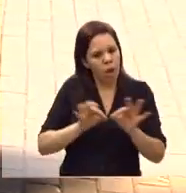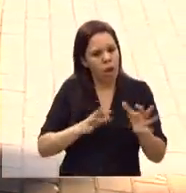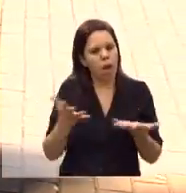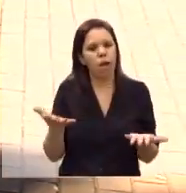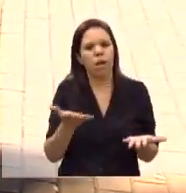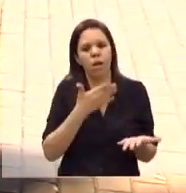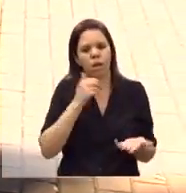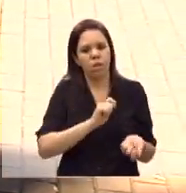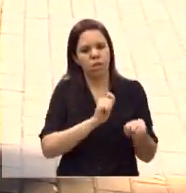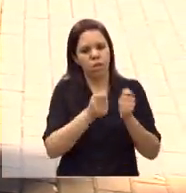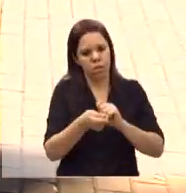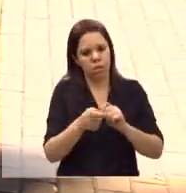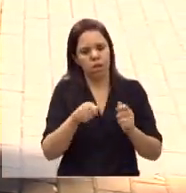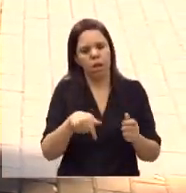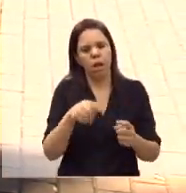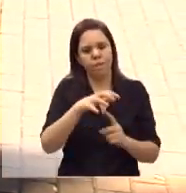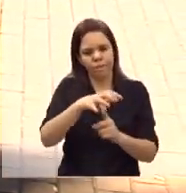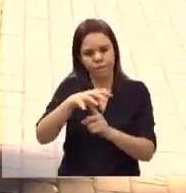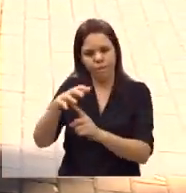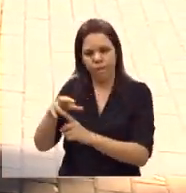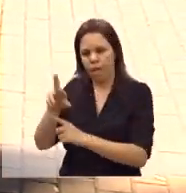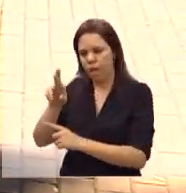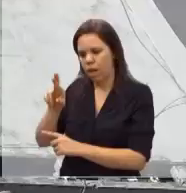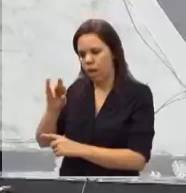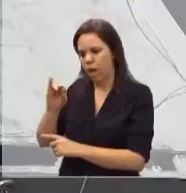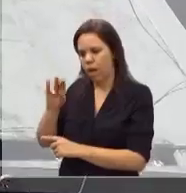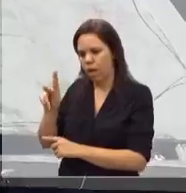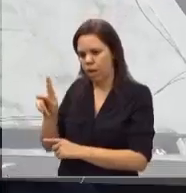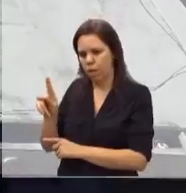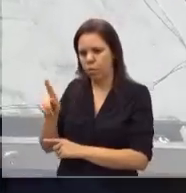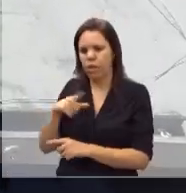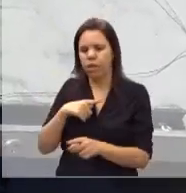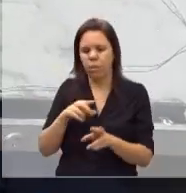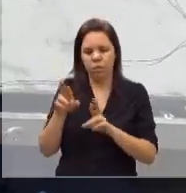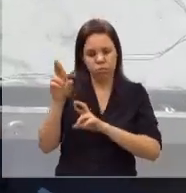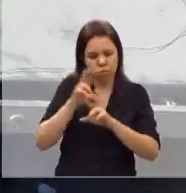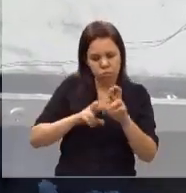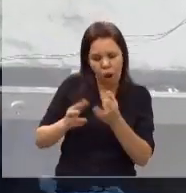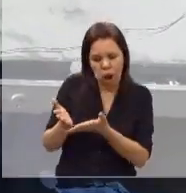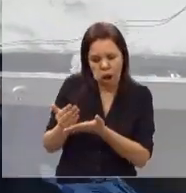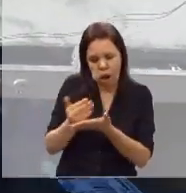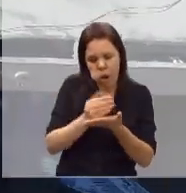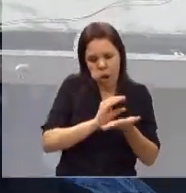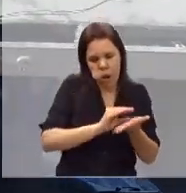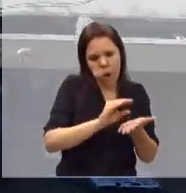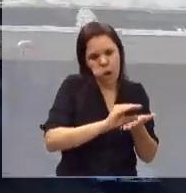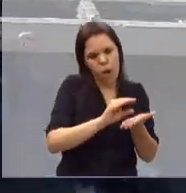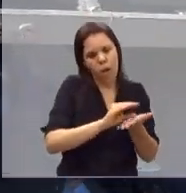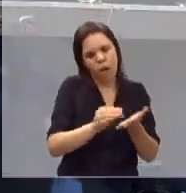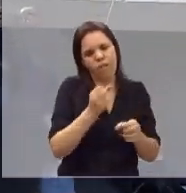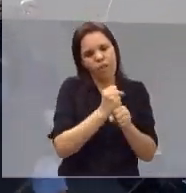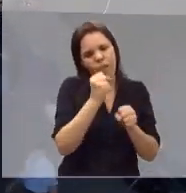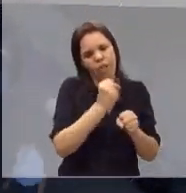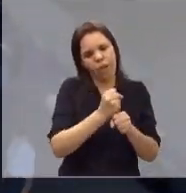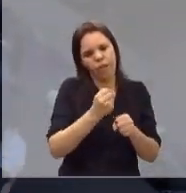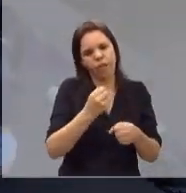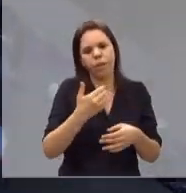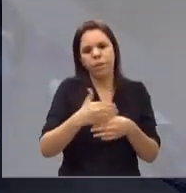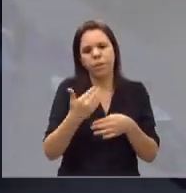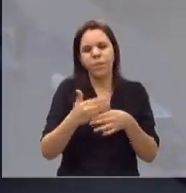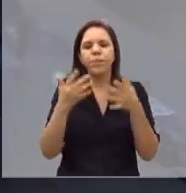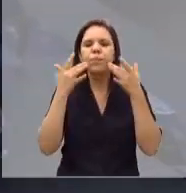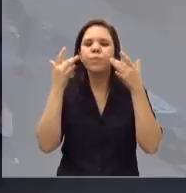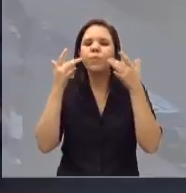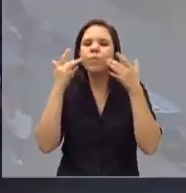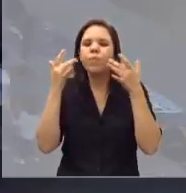E também estamos monitorando as verbas para a reforma do Centro de Convivência Cultural.